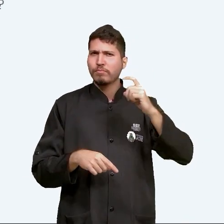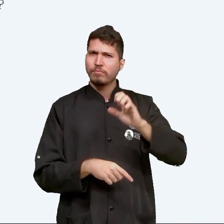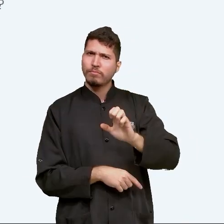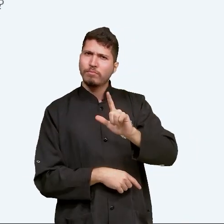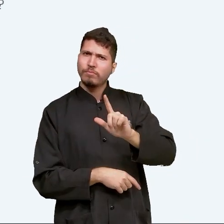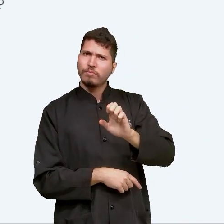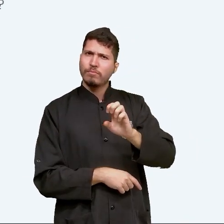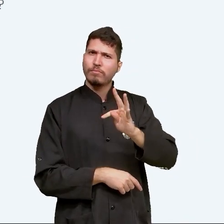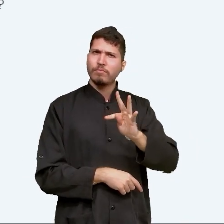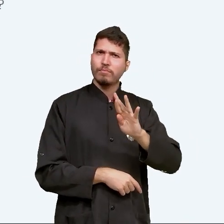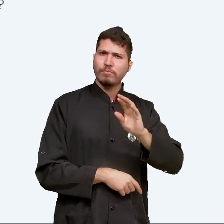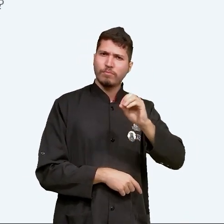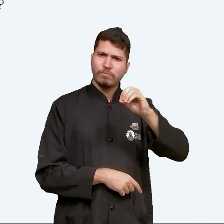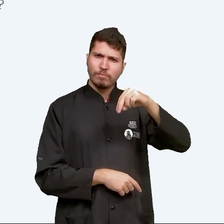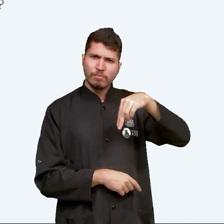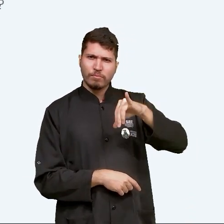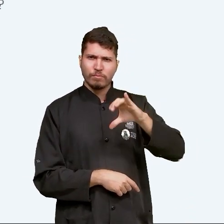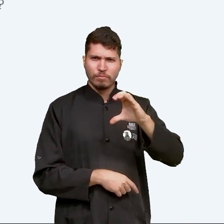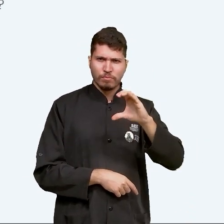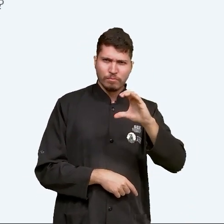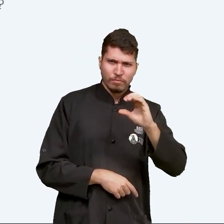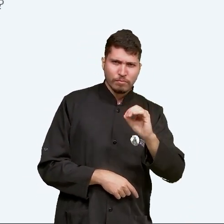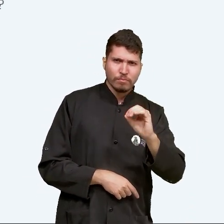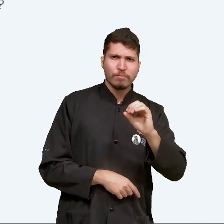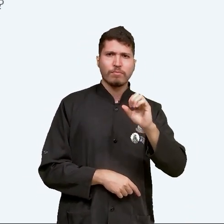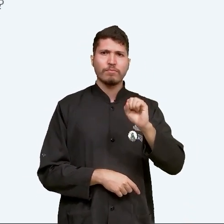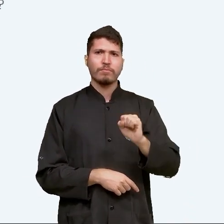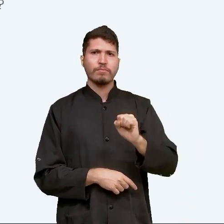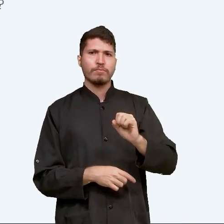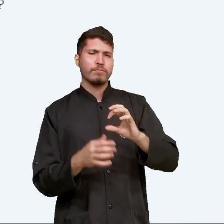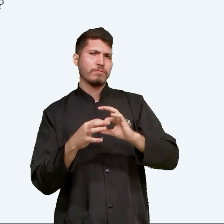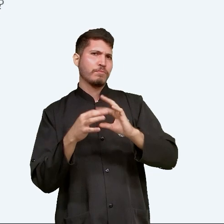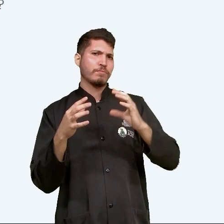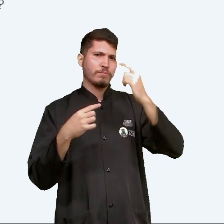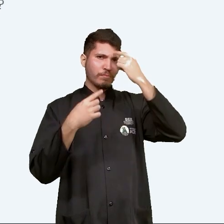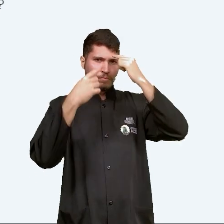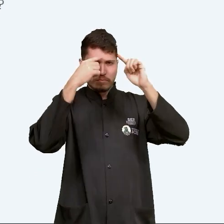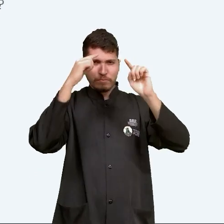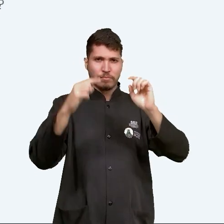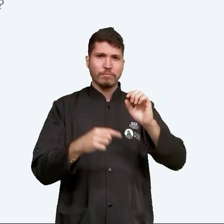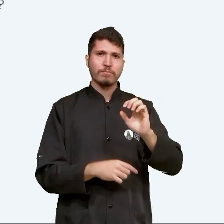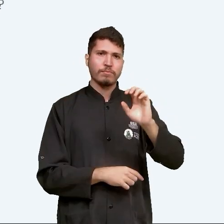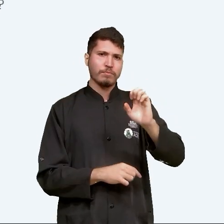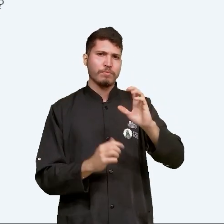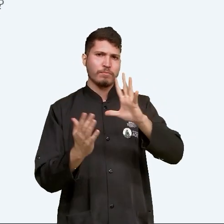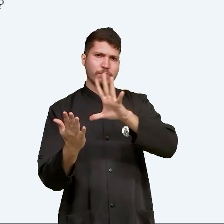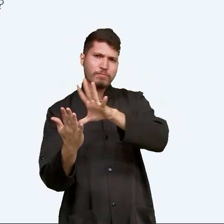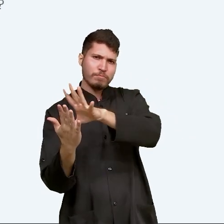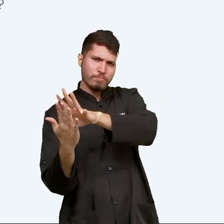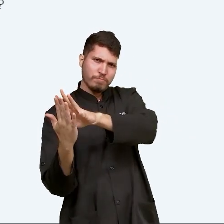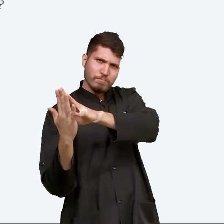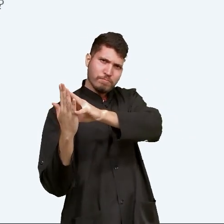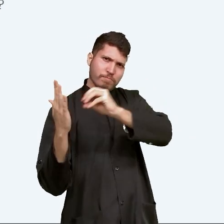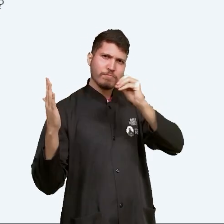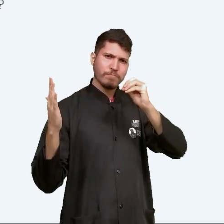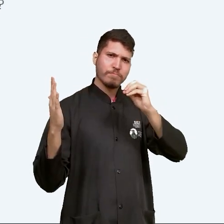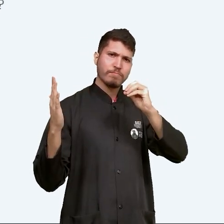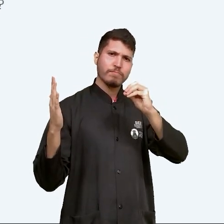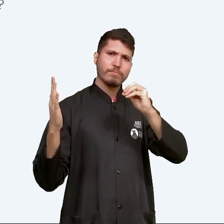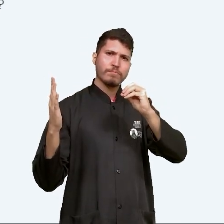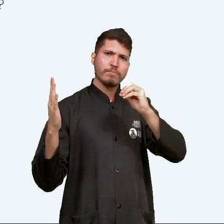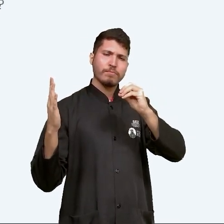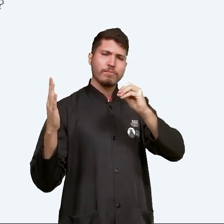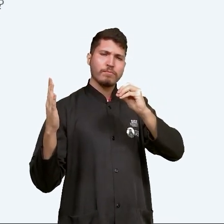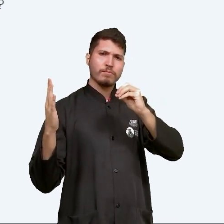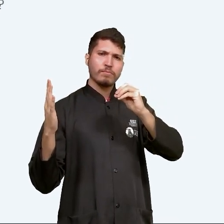criativa. E letra D, imitação fiel da música clássica europeia. E,